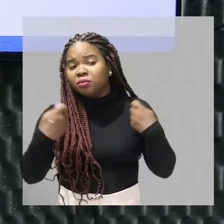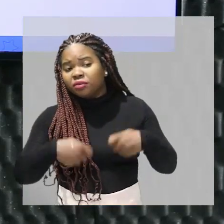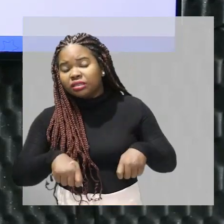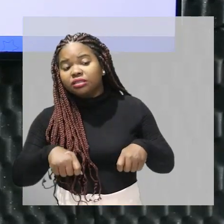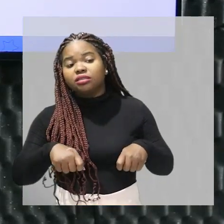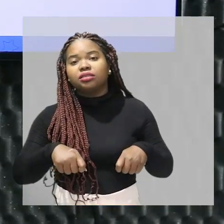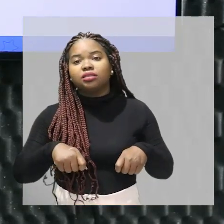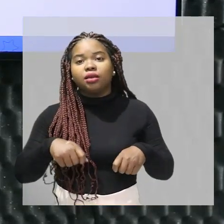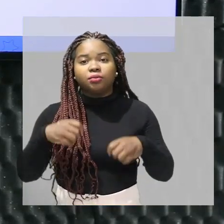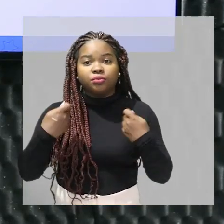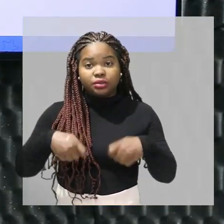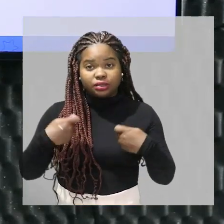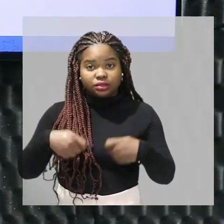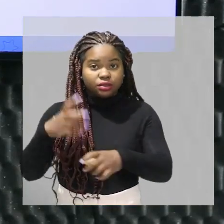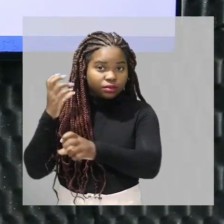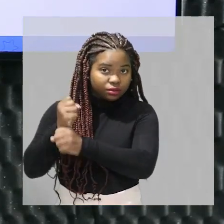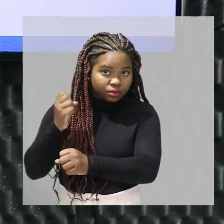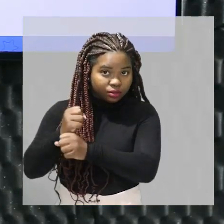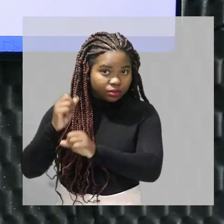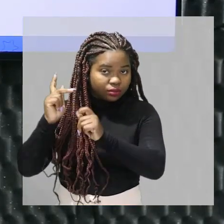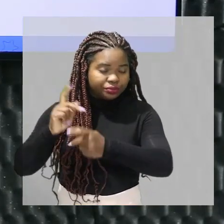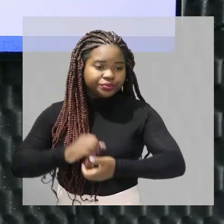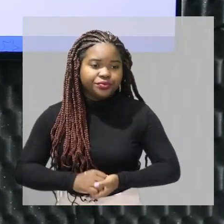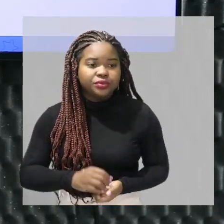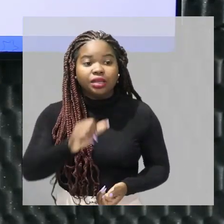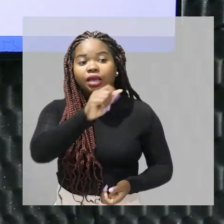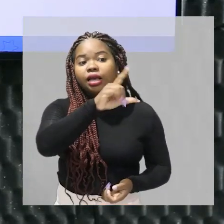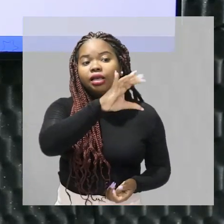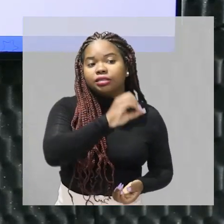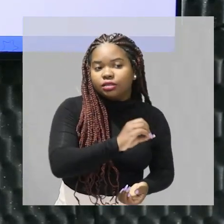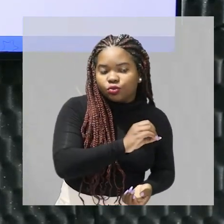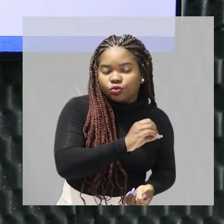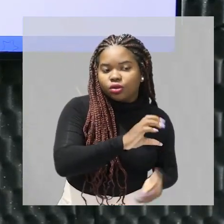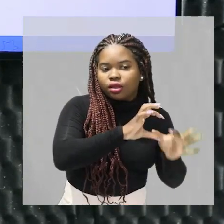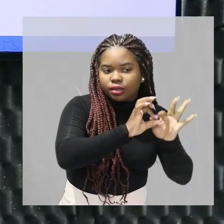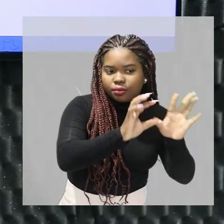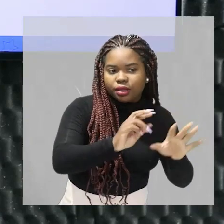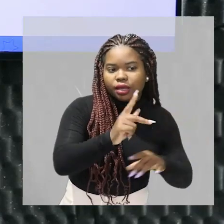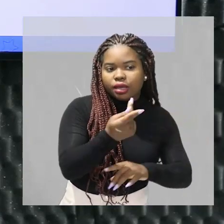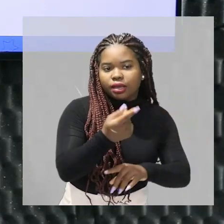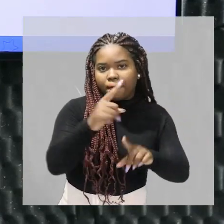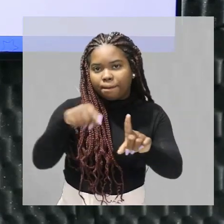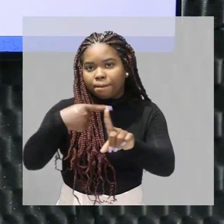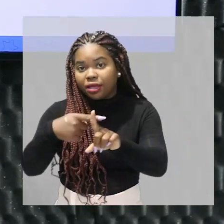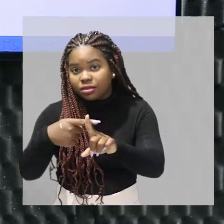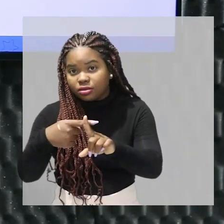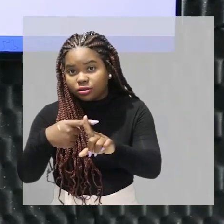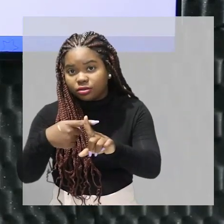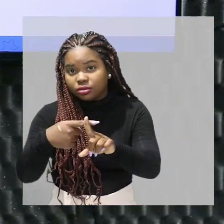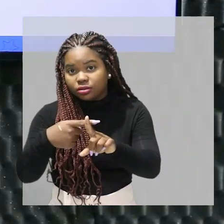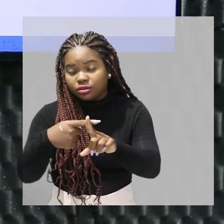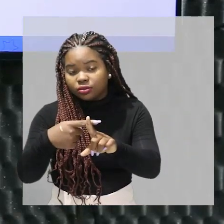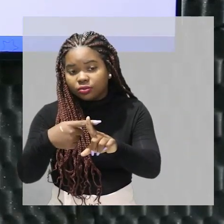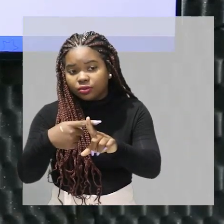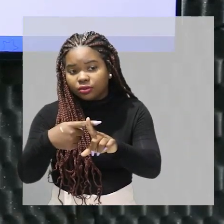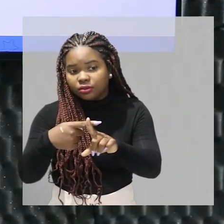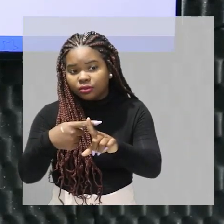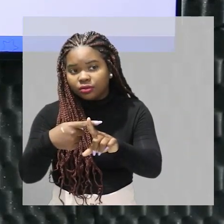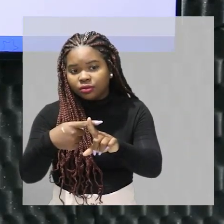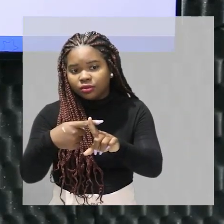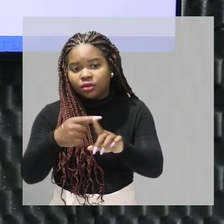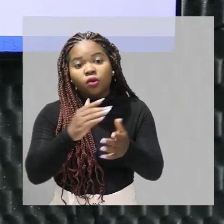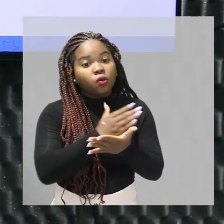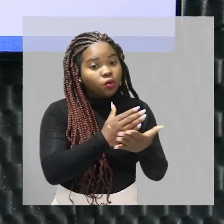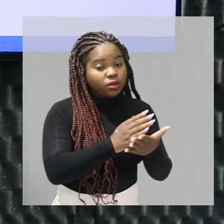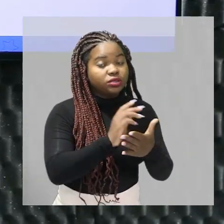precisa relembrar, ácidos, compostos que vão estar liberando H+. Normalmente, os ácidos começam